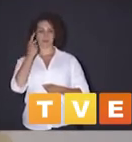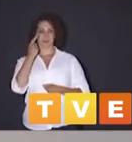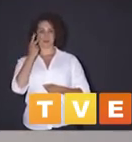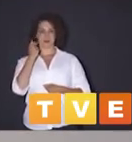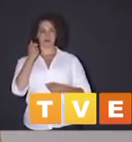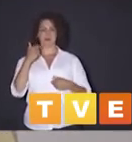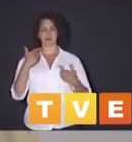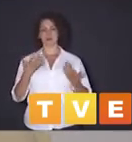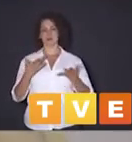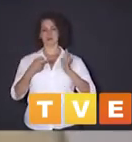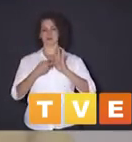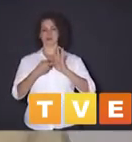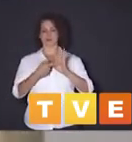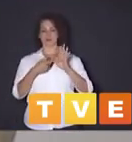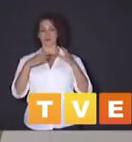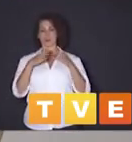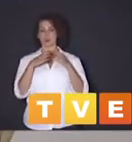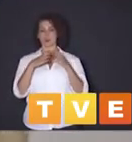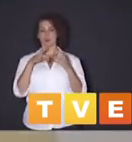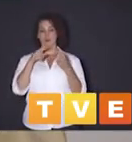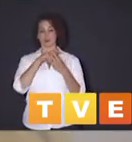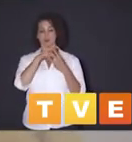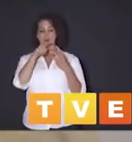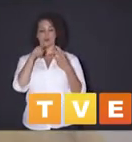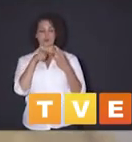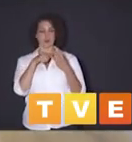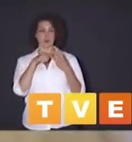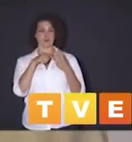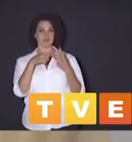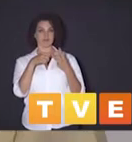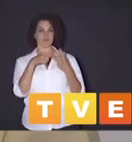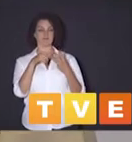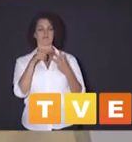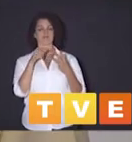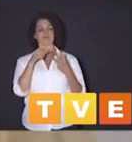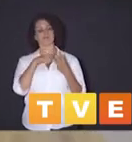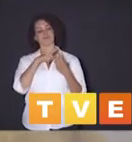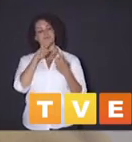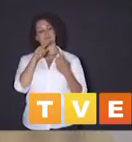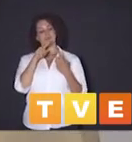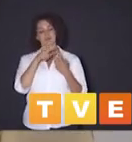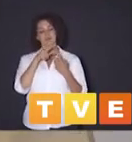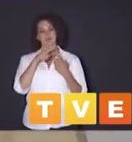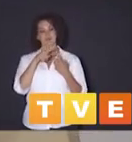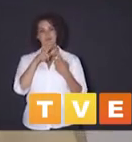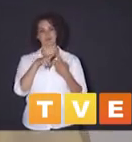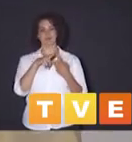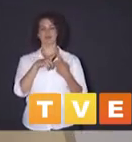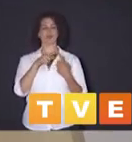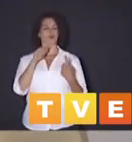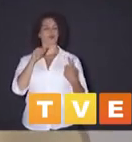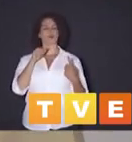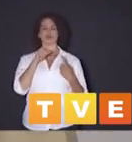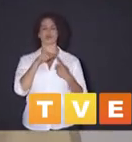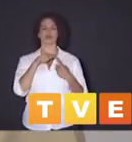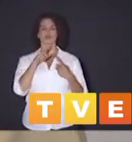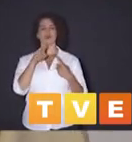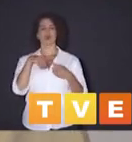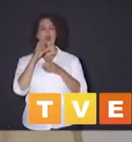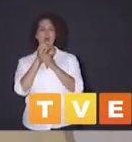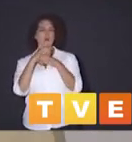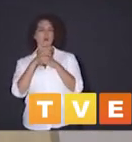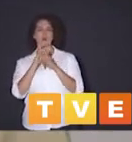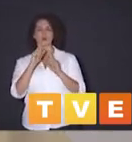três principais contribuições da vítima primeiro uma coisa de contexto o a missão do laboratório desde que foi criado o